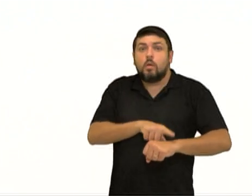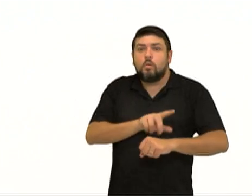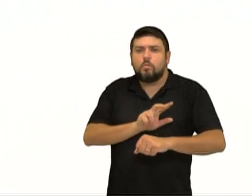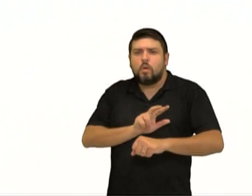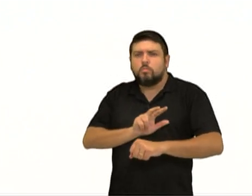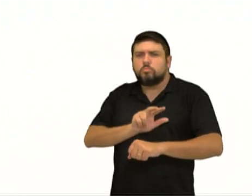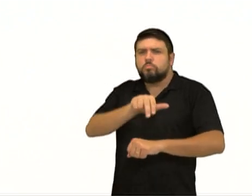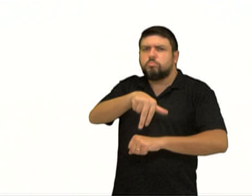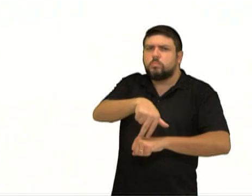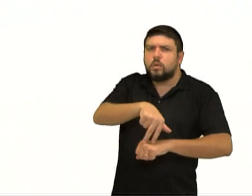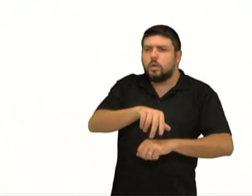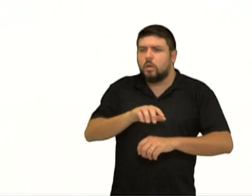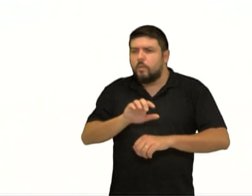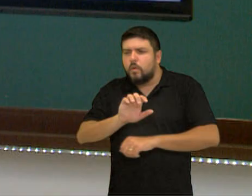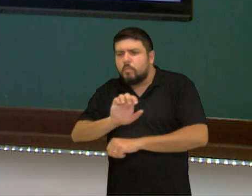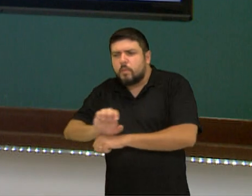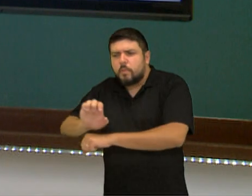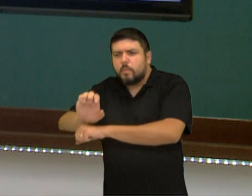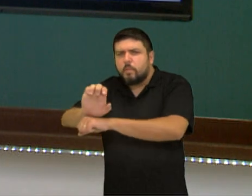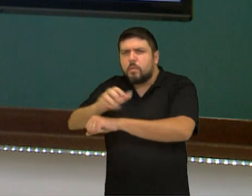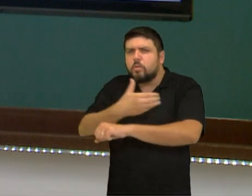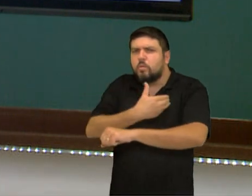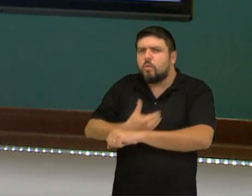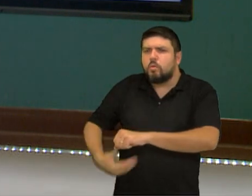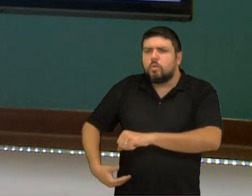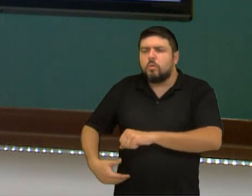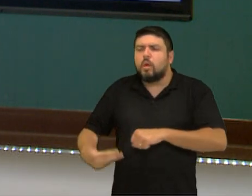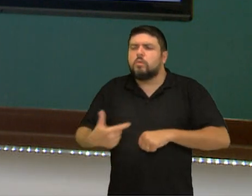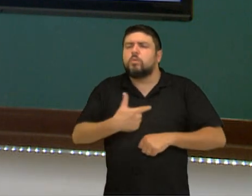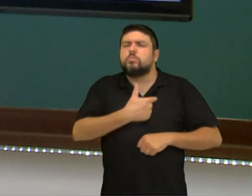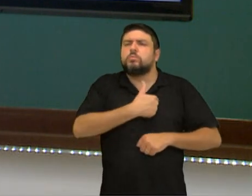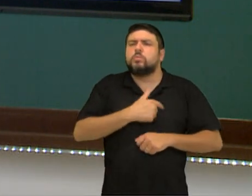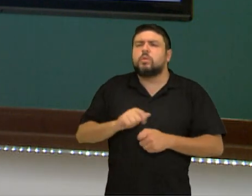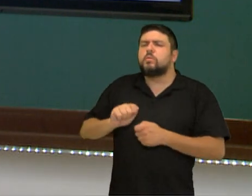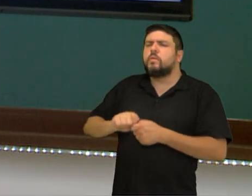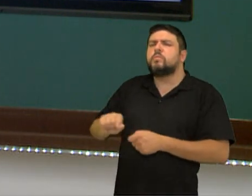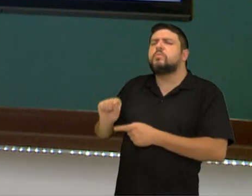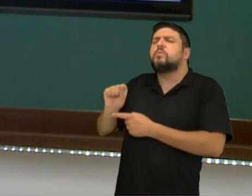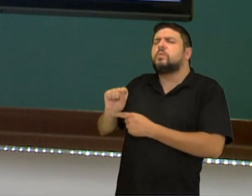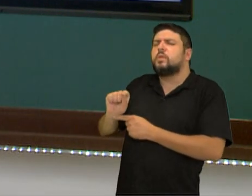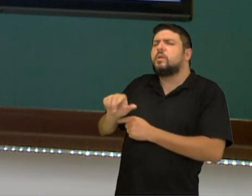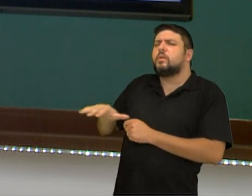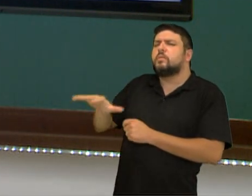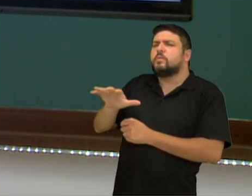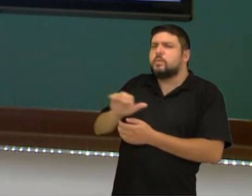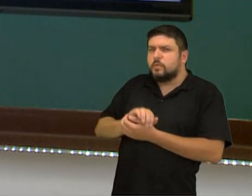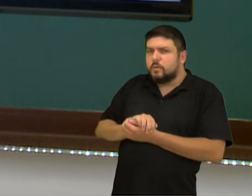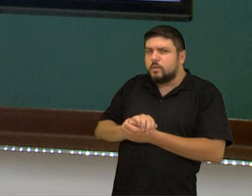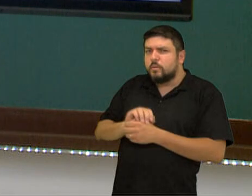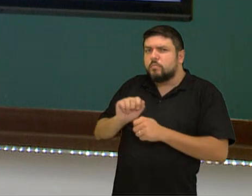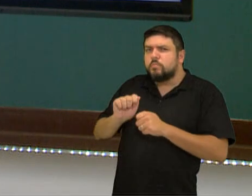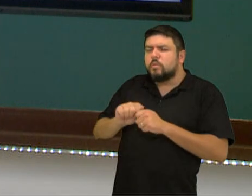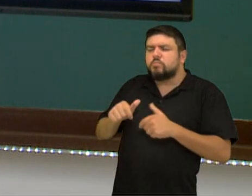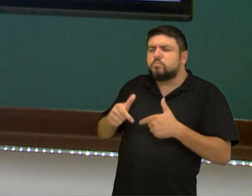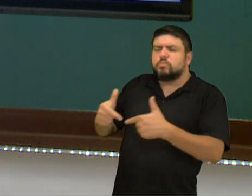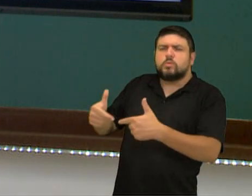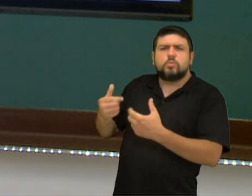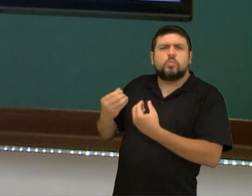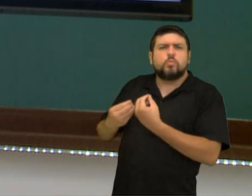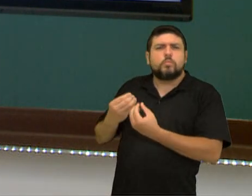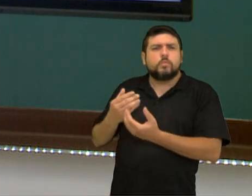os governadores de estado assim que ele assumiu, assim que ele tomou posse? Que atitude que ele teve com os